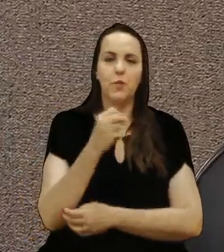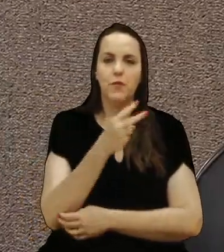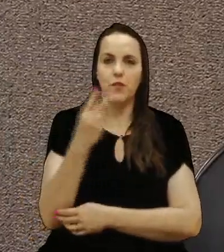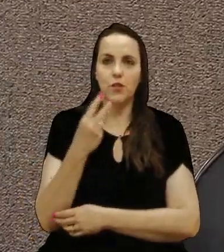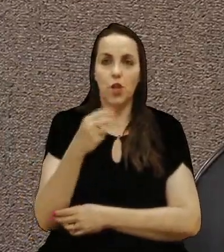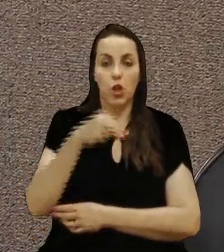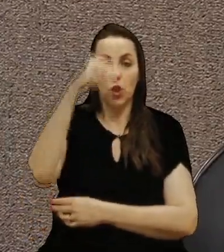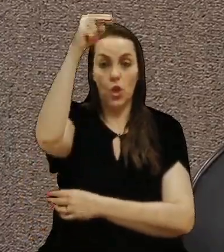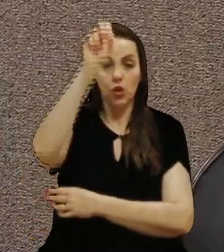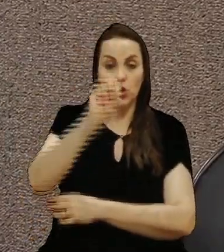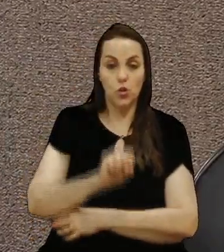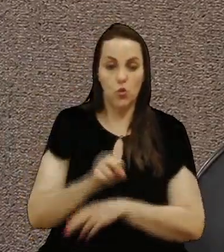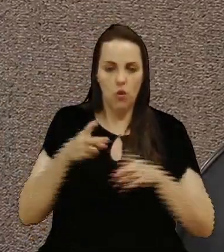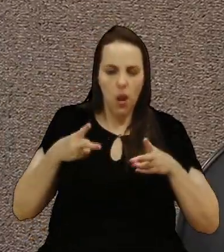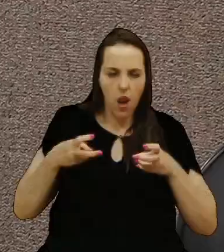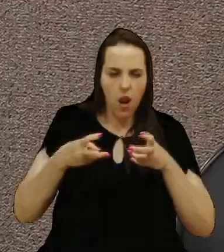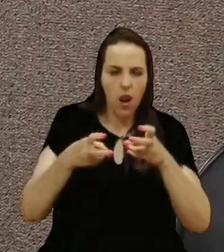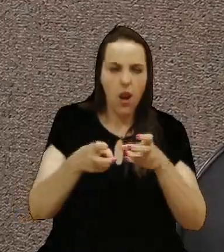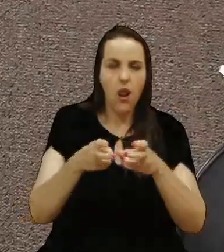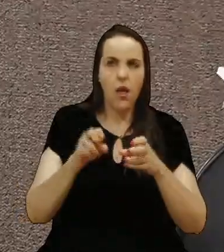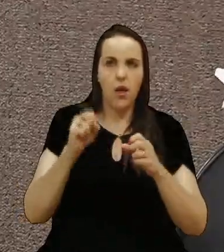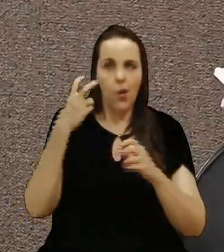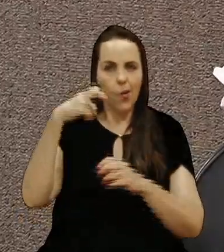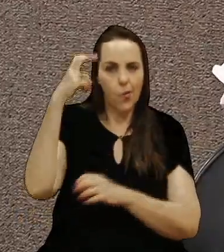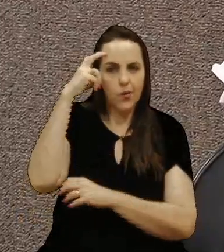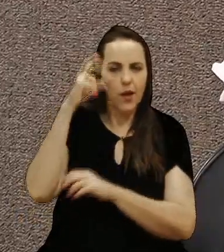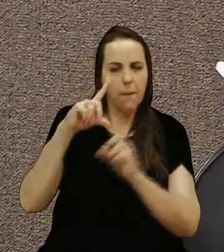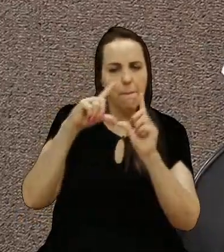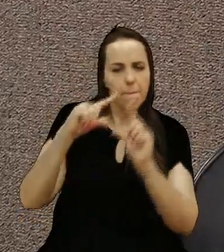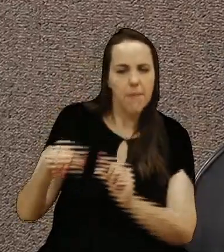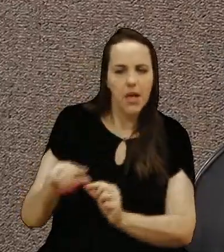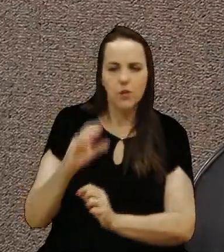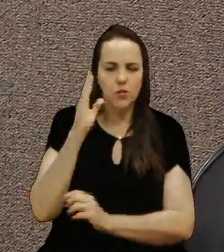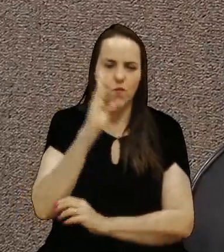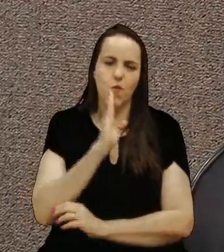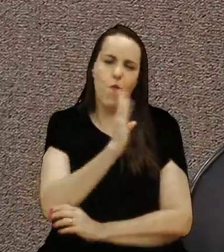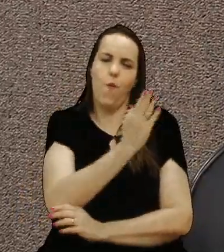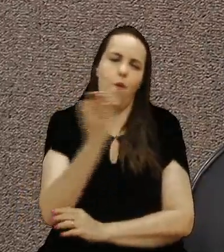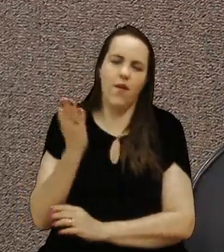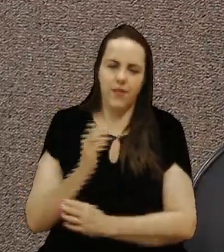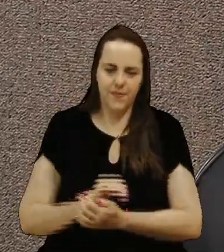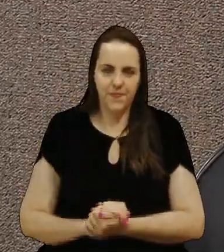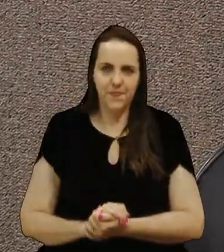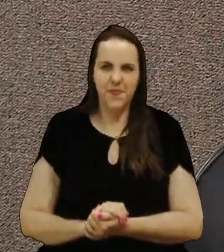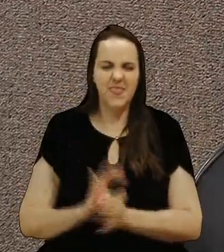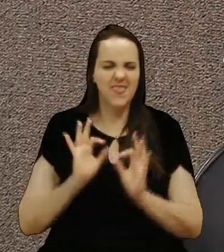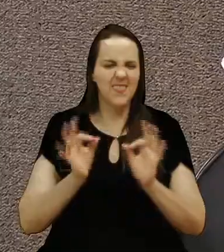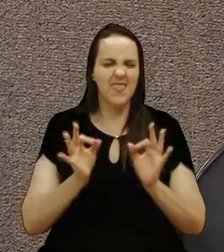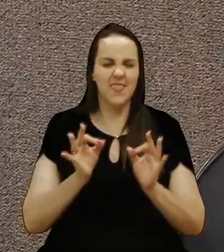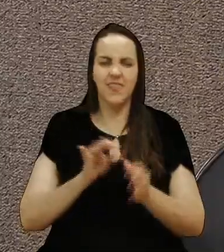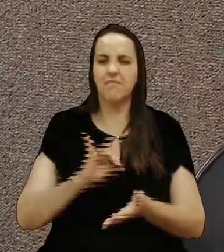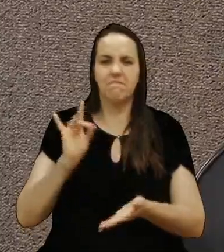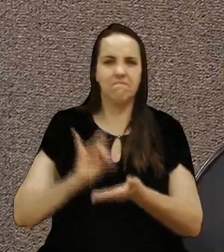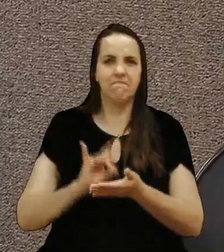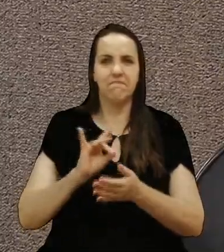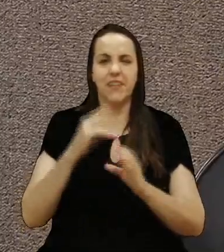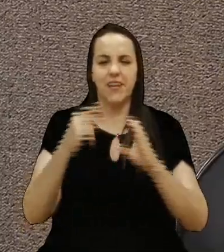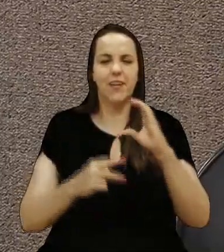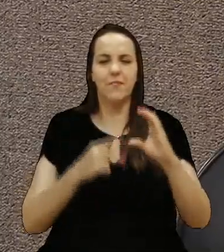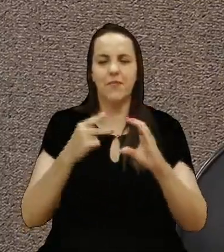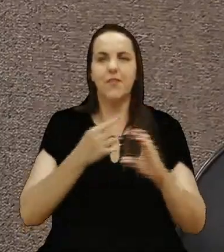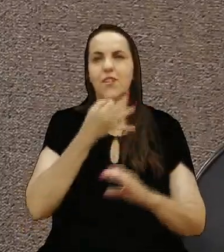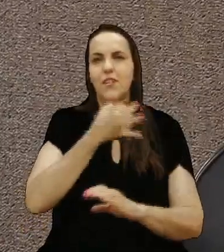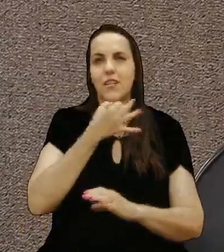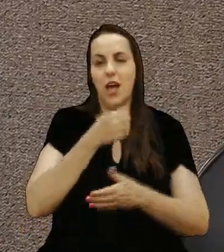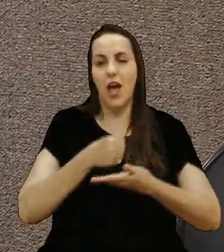sul, explorando manifestações culturais menos conhecidas. Eu tenho certeza absoluta que hoje a Câmara de Vereadores de Caxias do Sul, com o